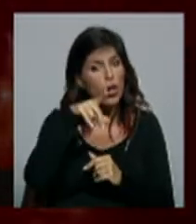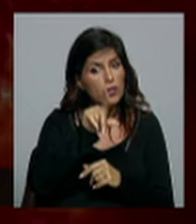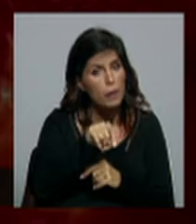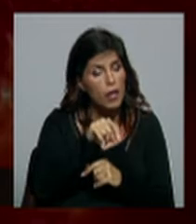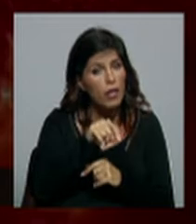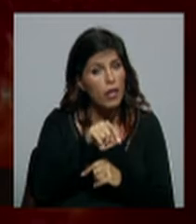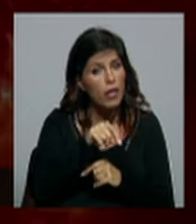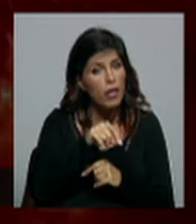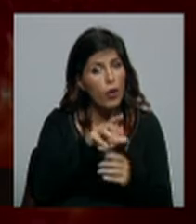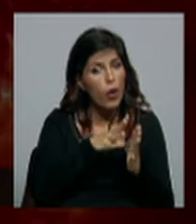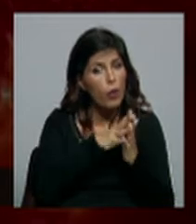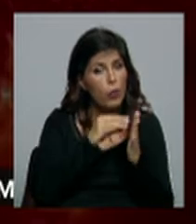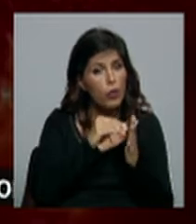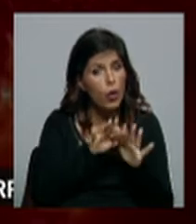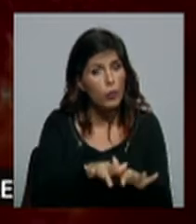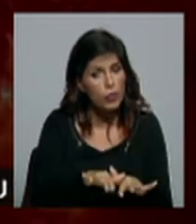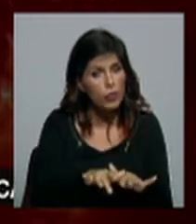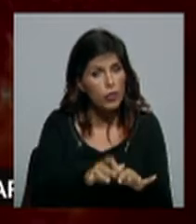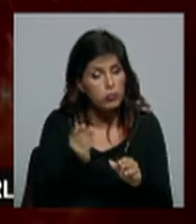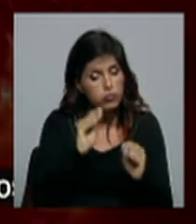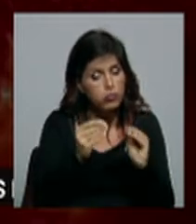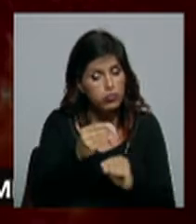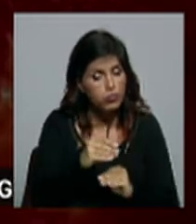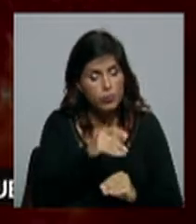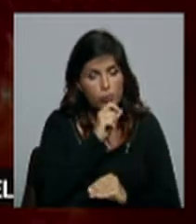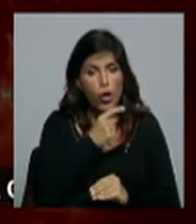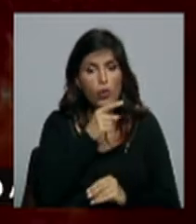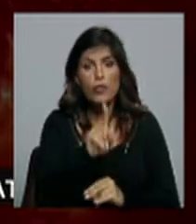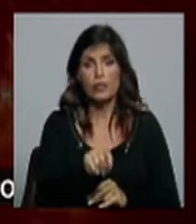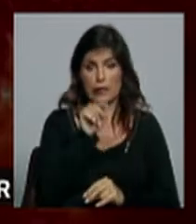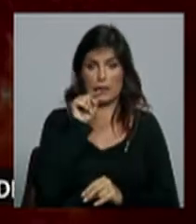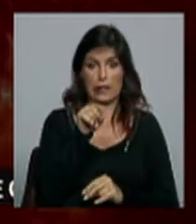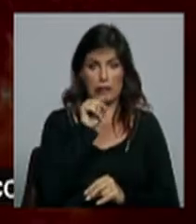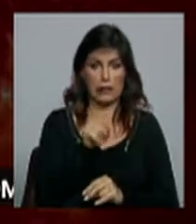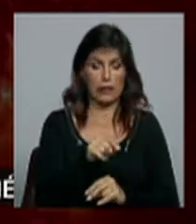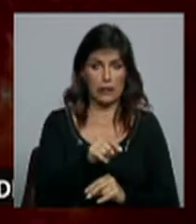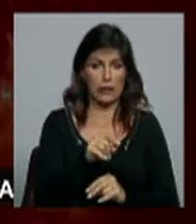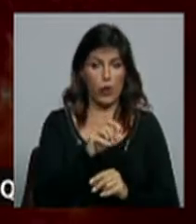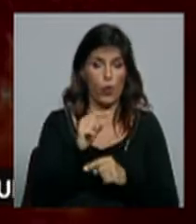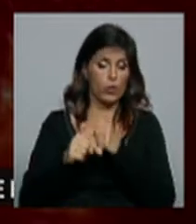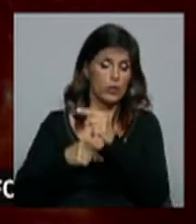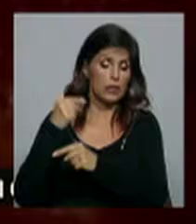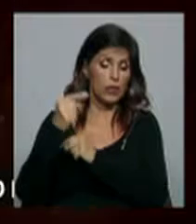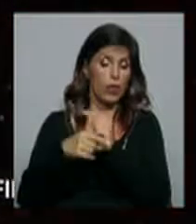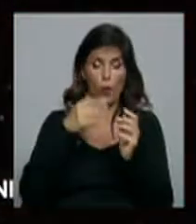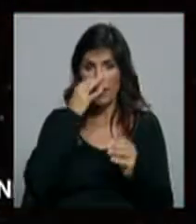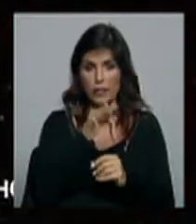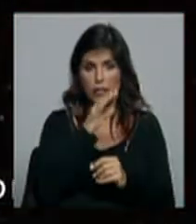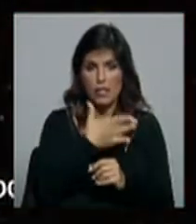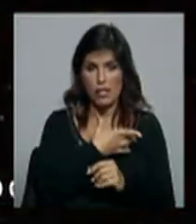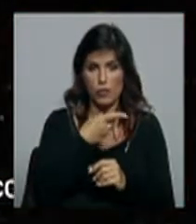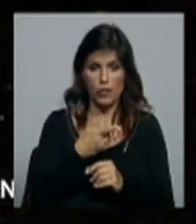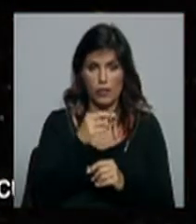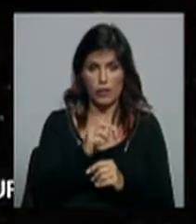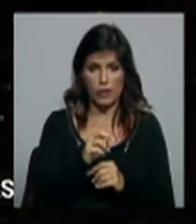de computador, ele diz-nos que pode-se repetir ali um ciclo completo a cada 193 anos. Olha, bate certo com um dos